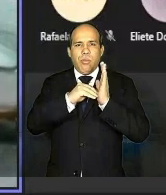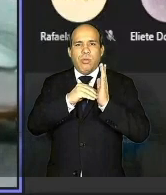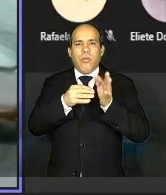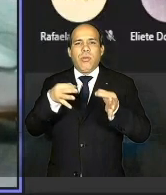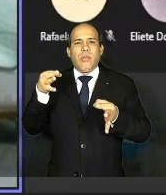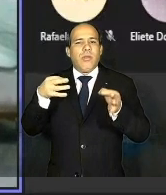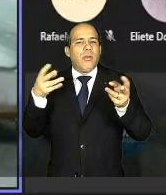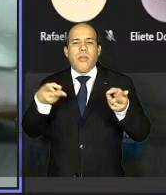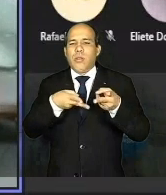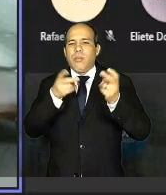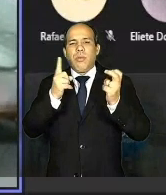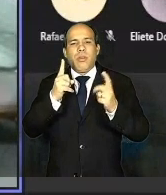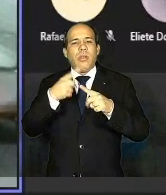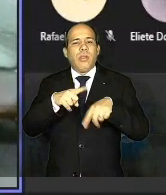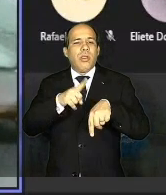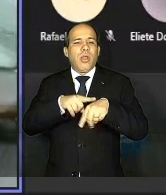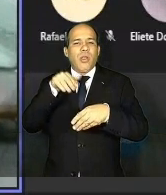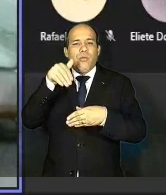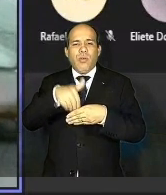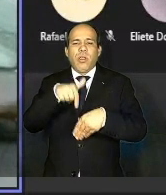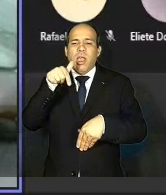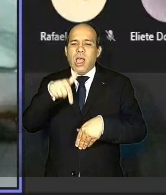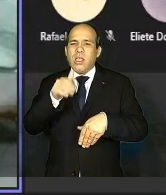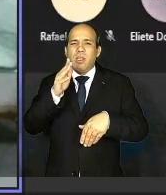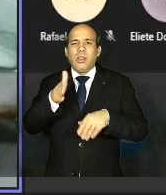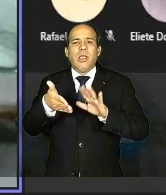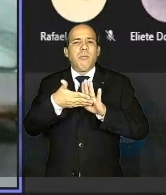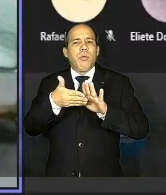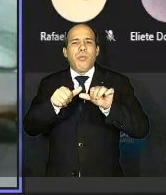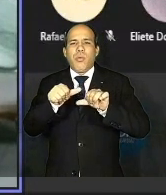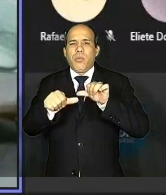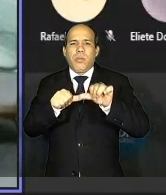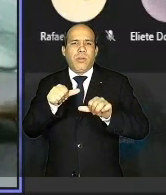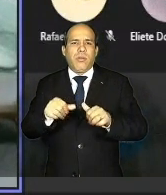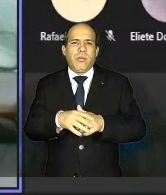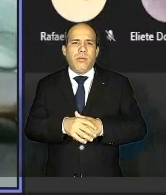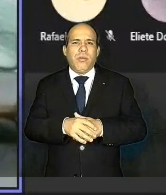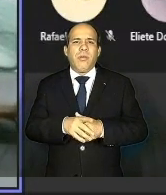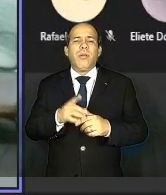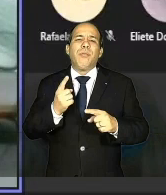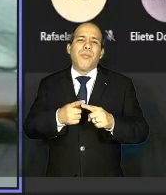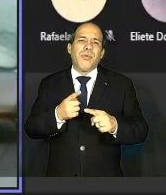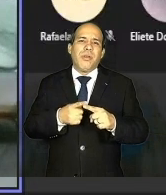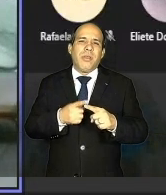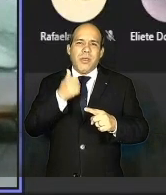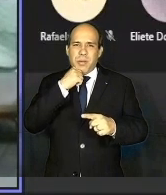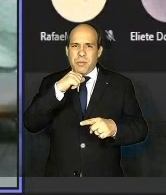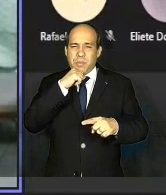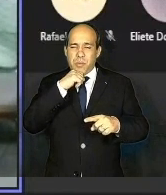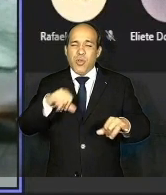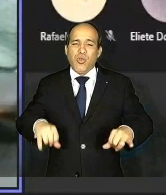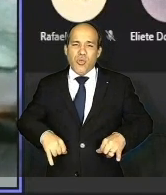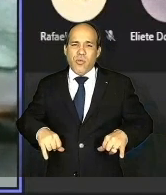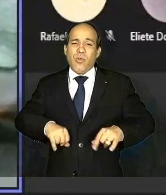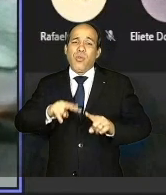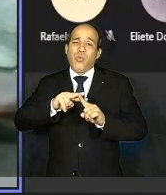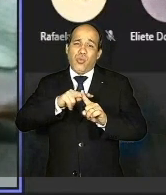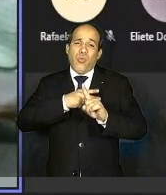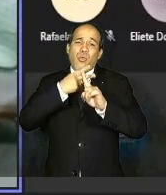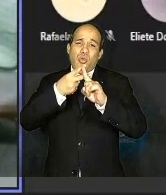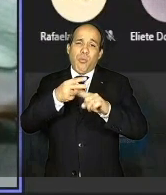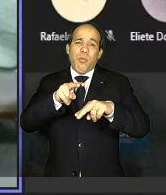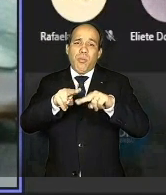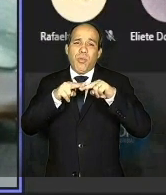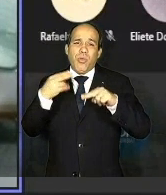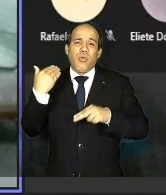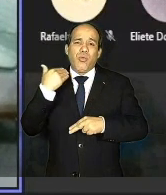em relação... É o que está na sentença e eu não percebi quando fiz o voto, mas aqui mesmo eu já ia propor alteração, que ela sofreu